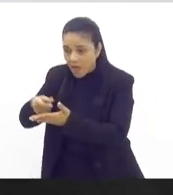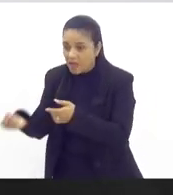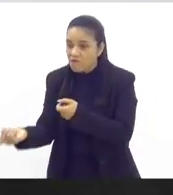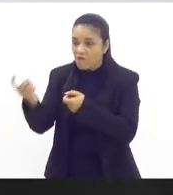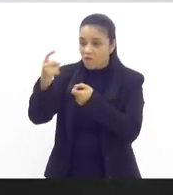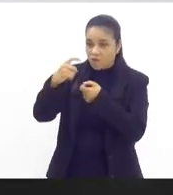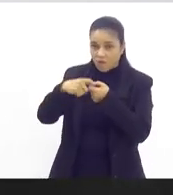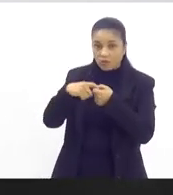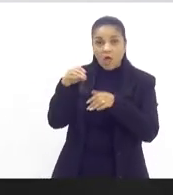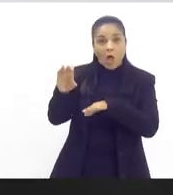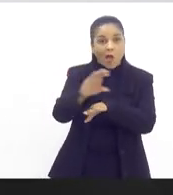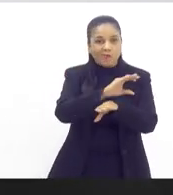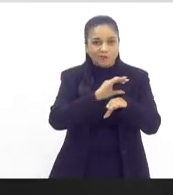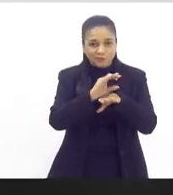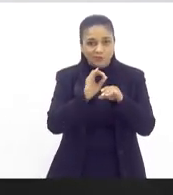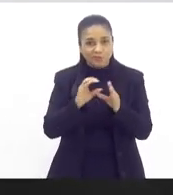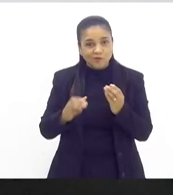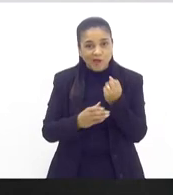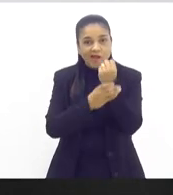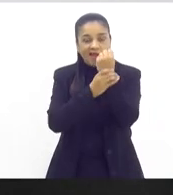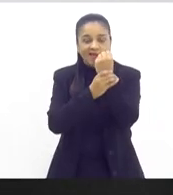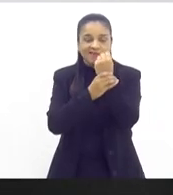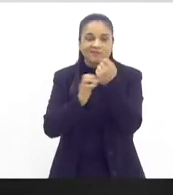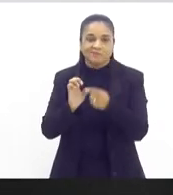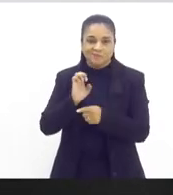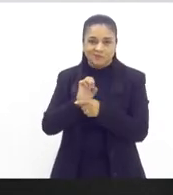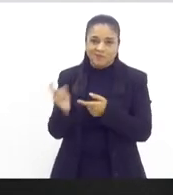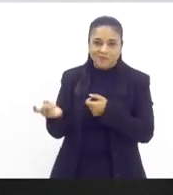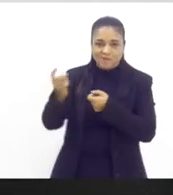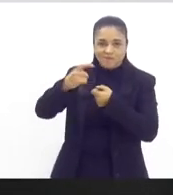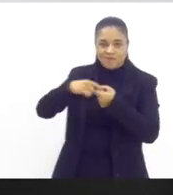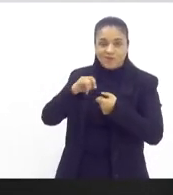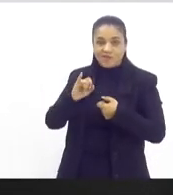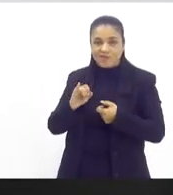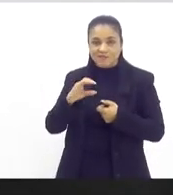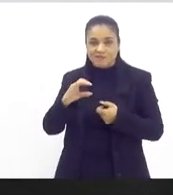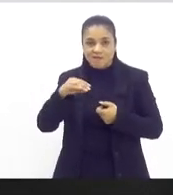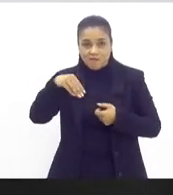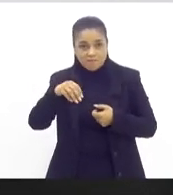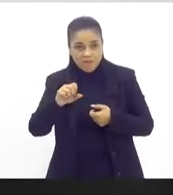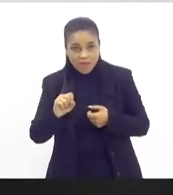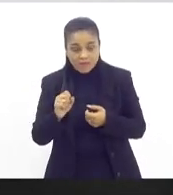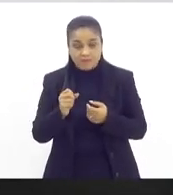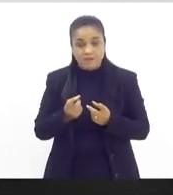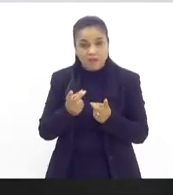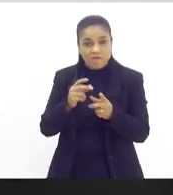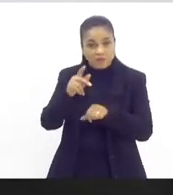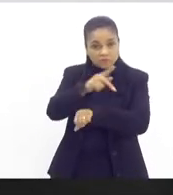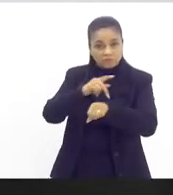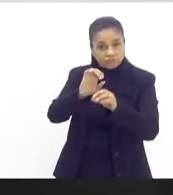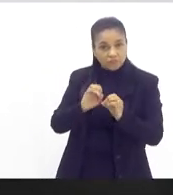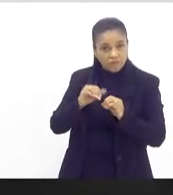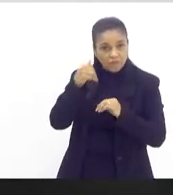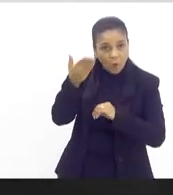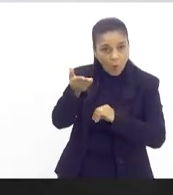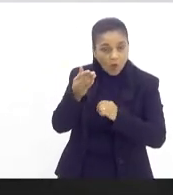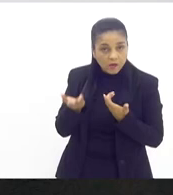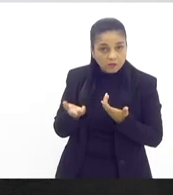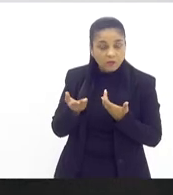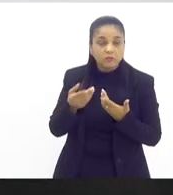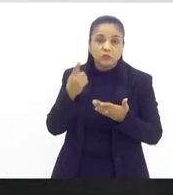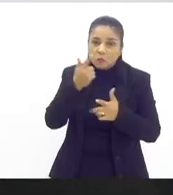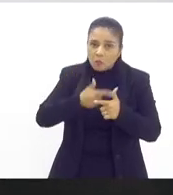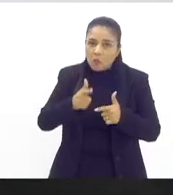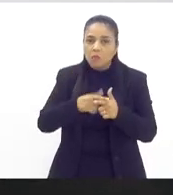Constituição já garante hoje que o Estado deveria devolver o ICMS dos exportadores e a gente tem um problema recorrente com isso.